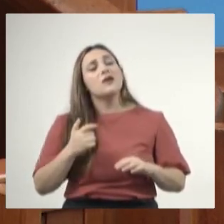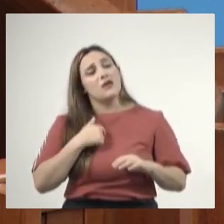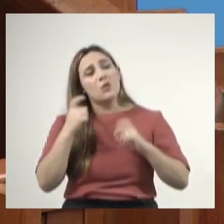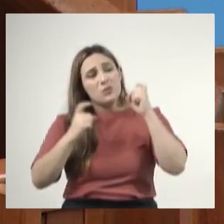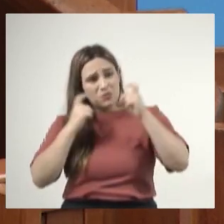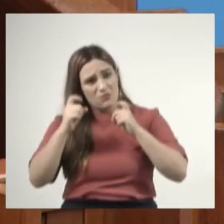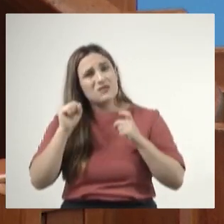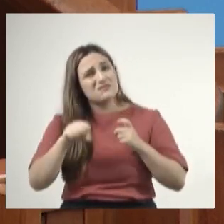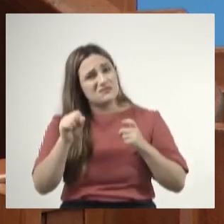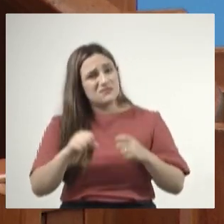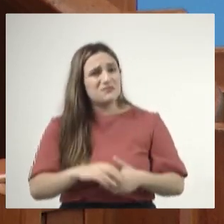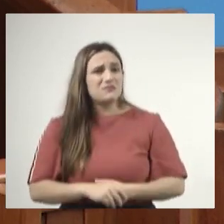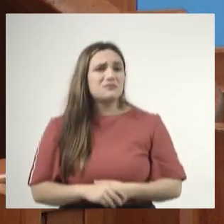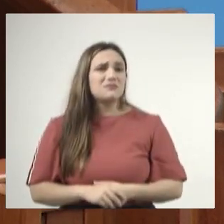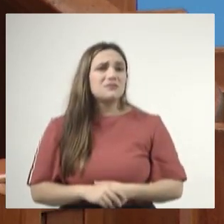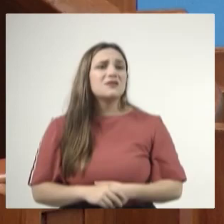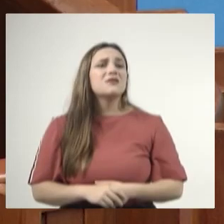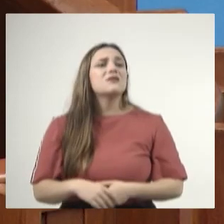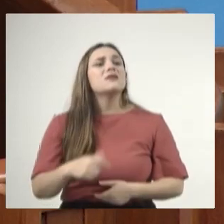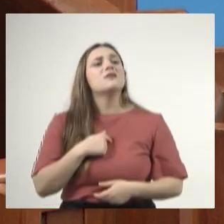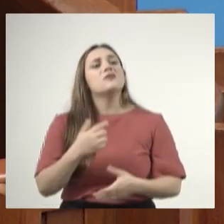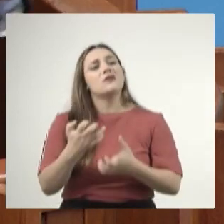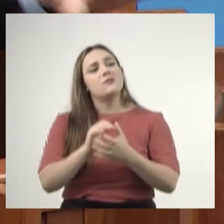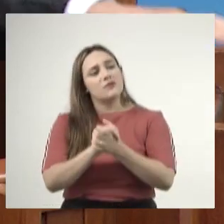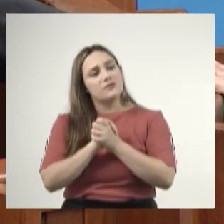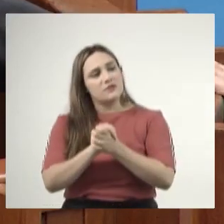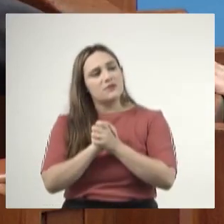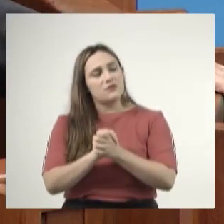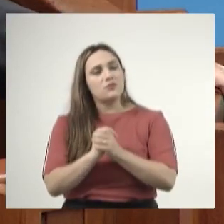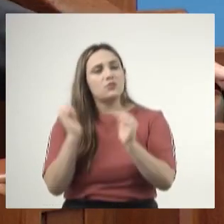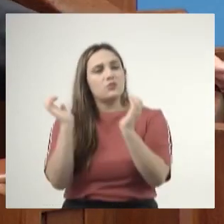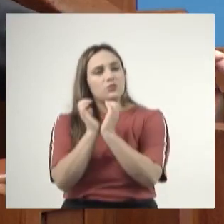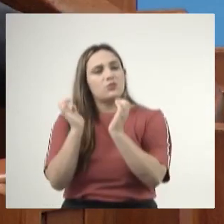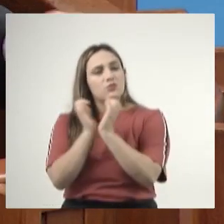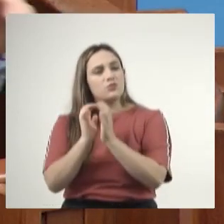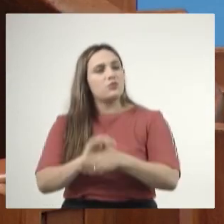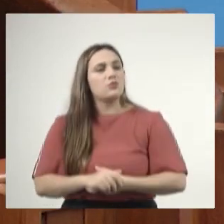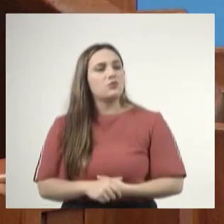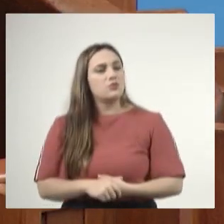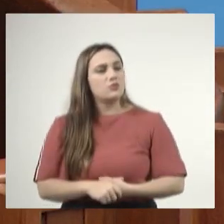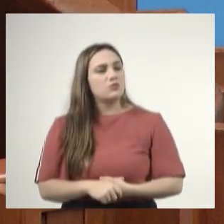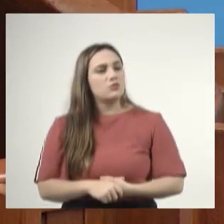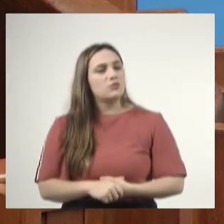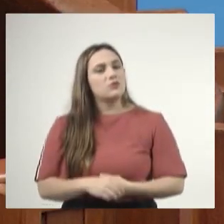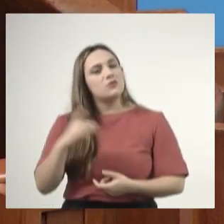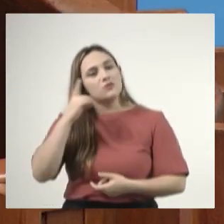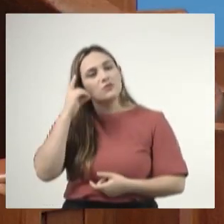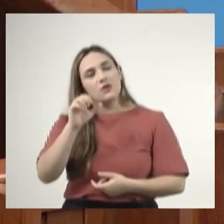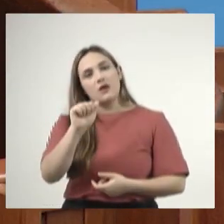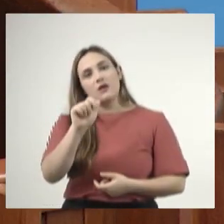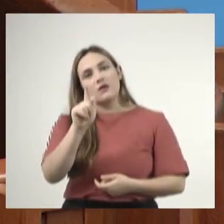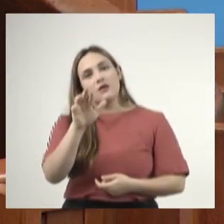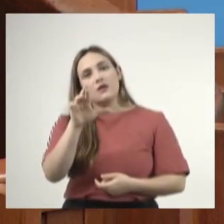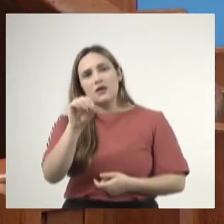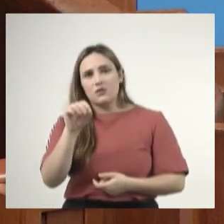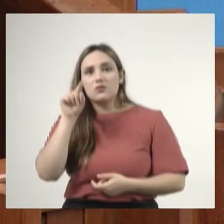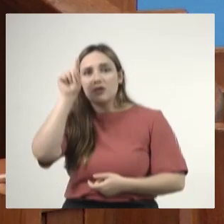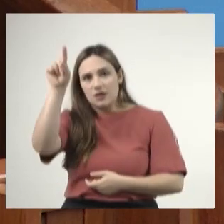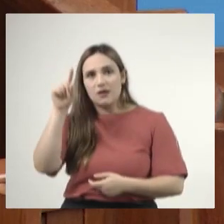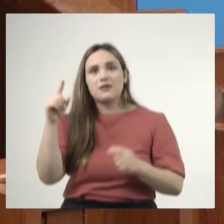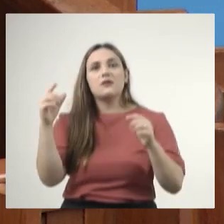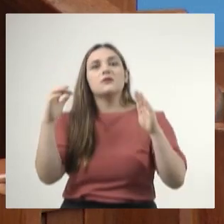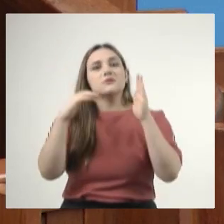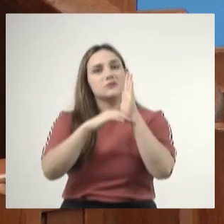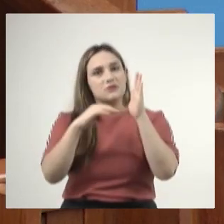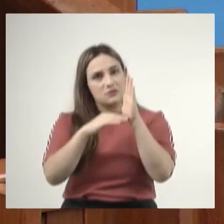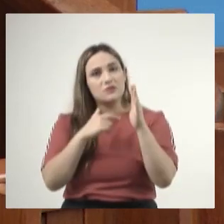preocupado, mas eu quero parabenizar a frente parlamentar do agronegócio, em dizer